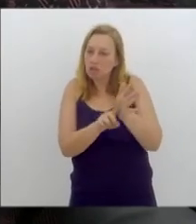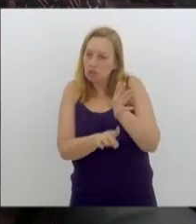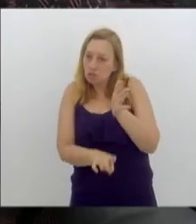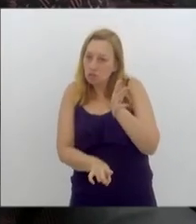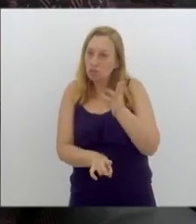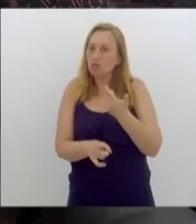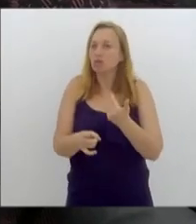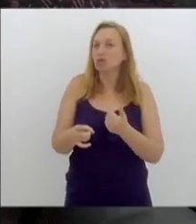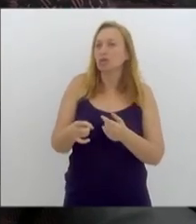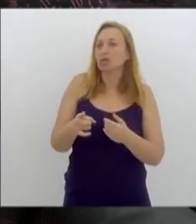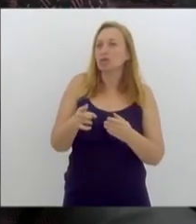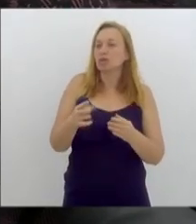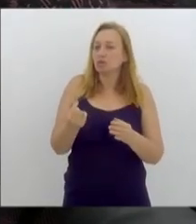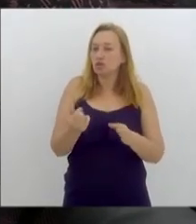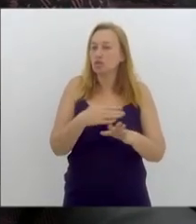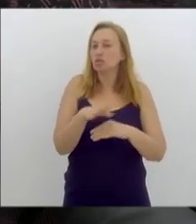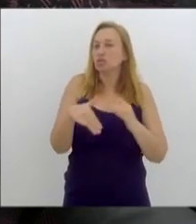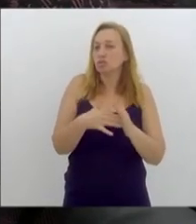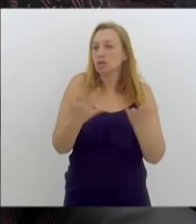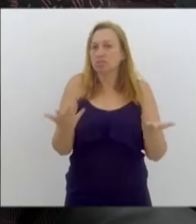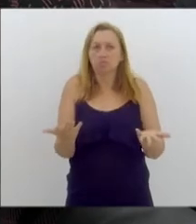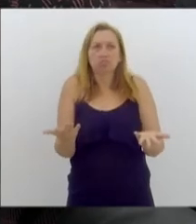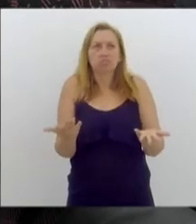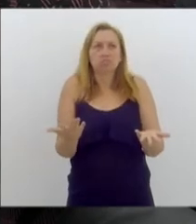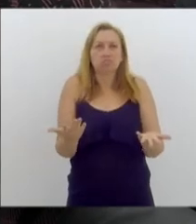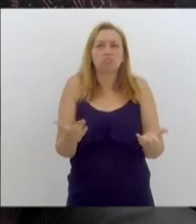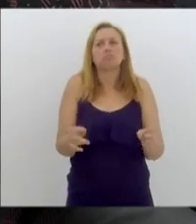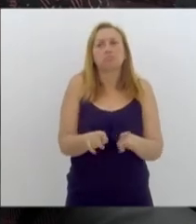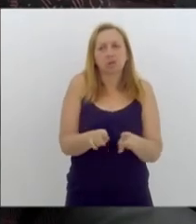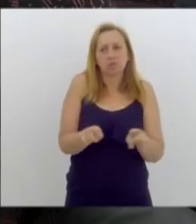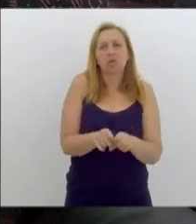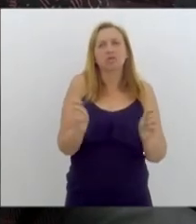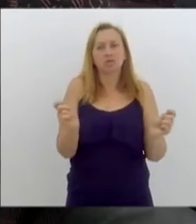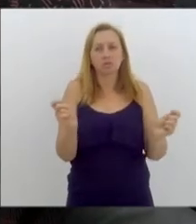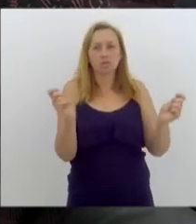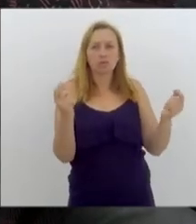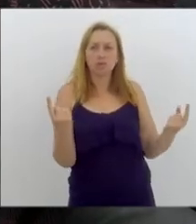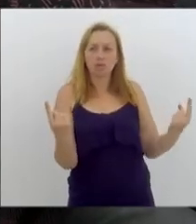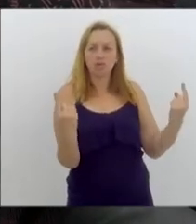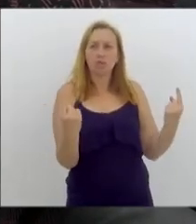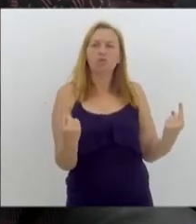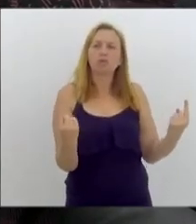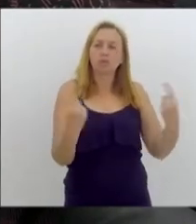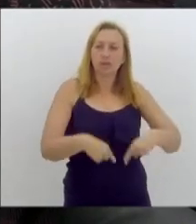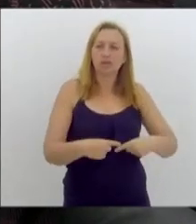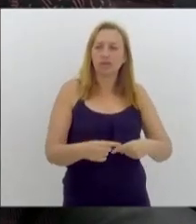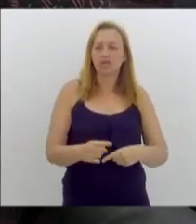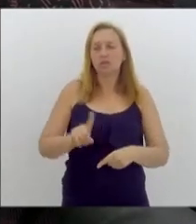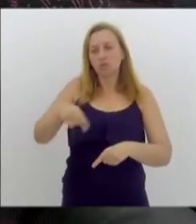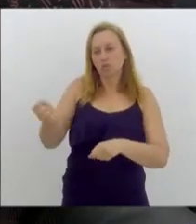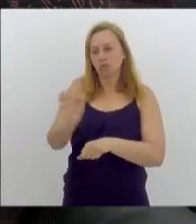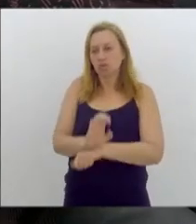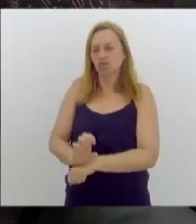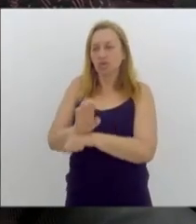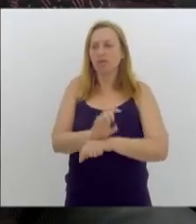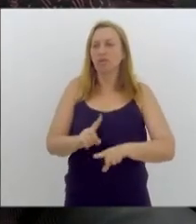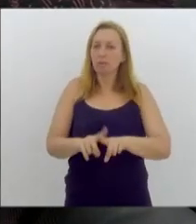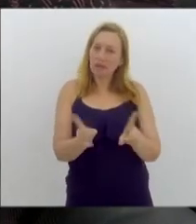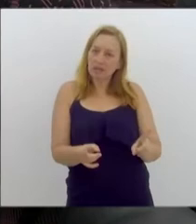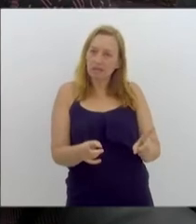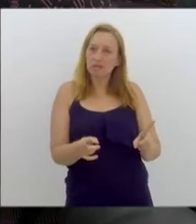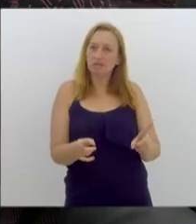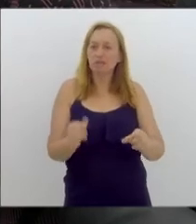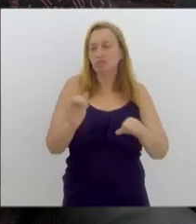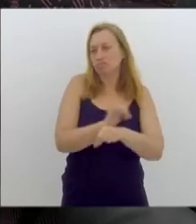a alíquota para enfim também ter competitividade com os demais estados mas é então